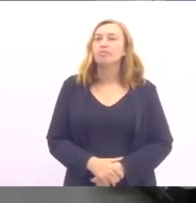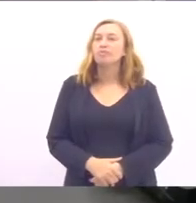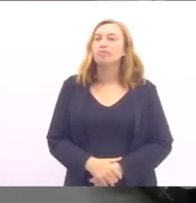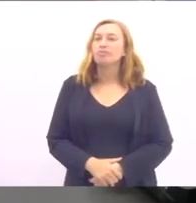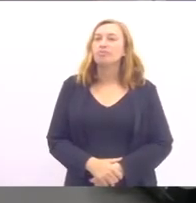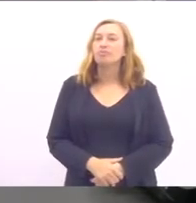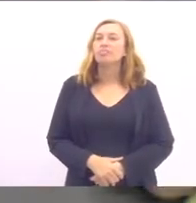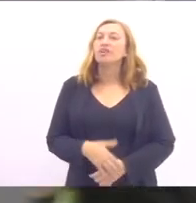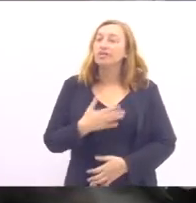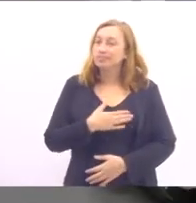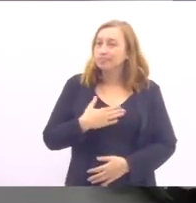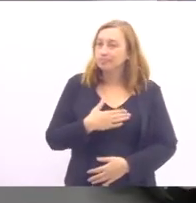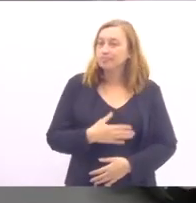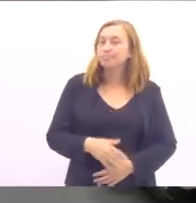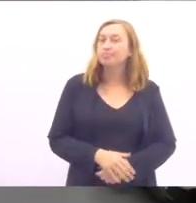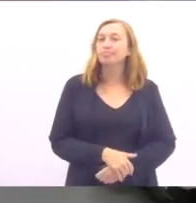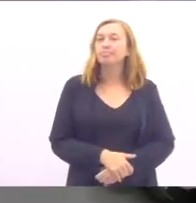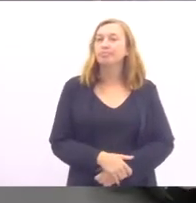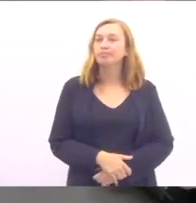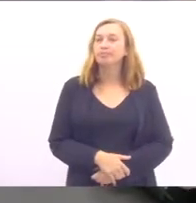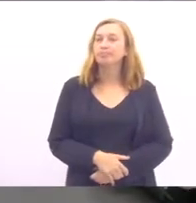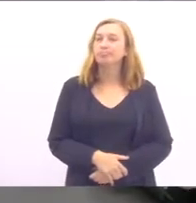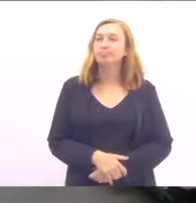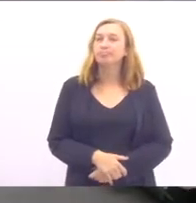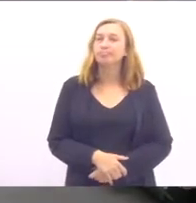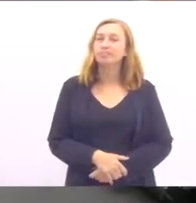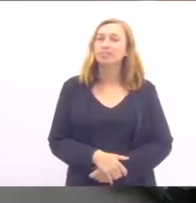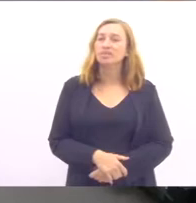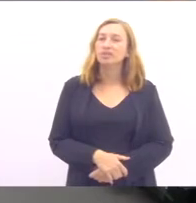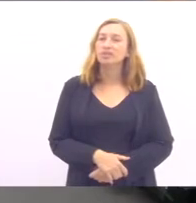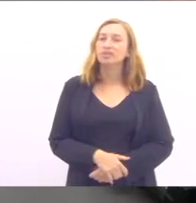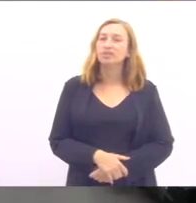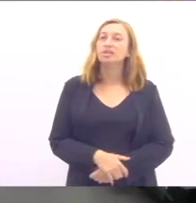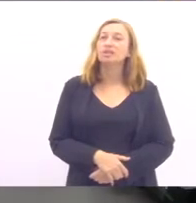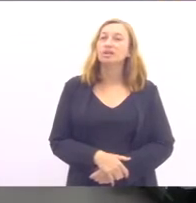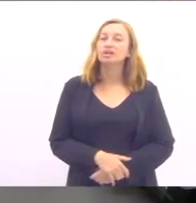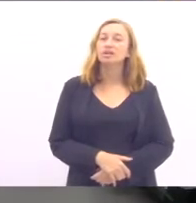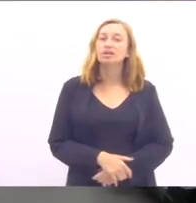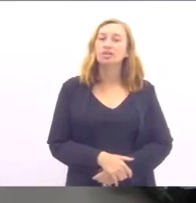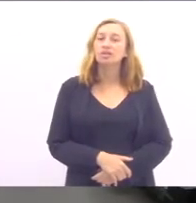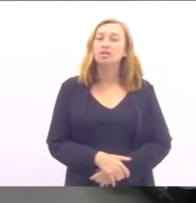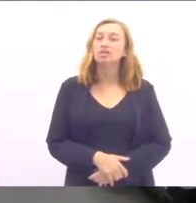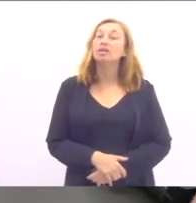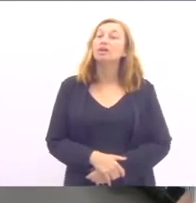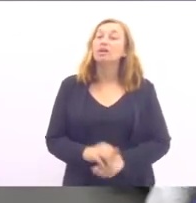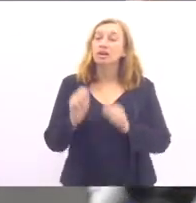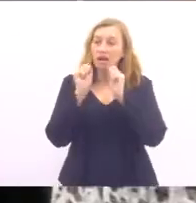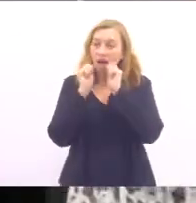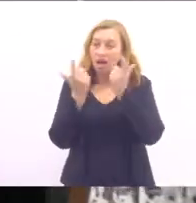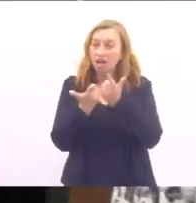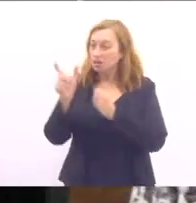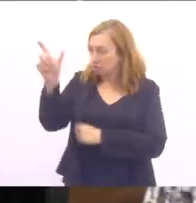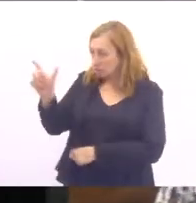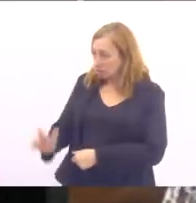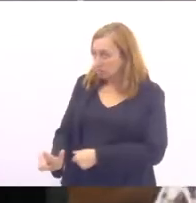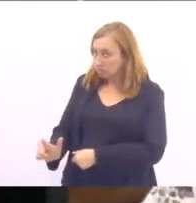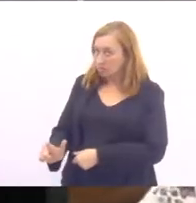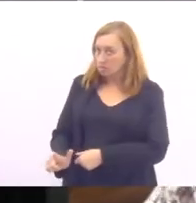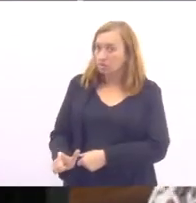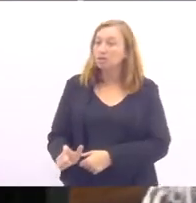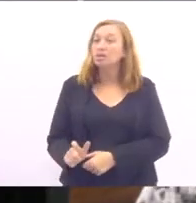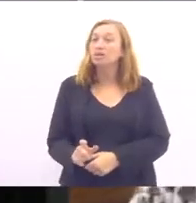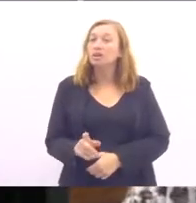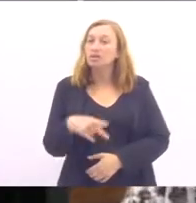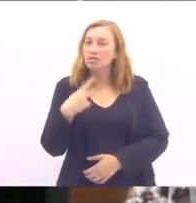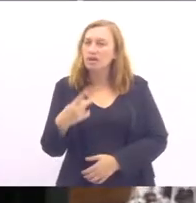E gostaria de trazer extenso, para a LERJ. Extenso. E gostaria de trazer para a LERJ, na sua pessoa, o seguinte